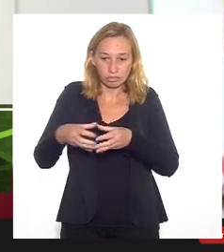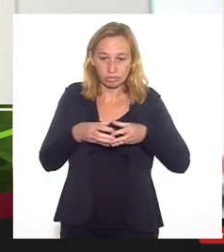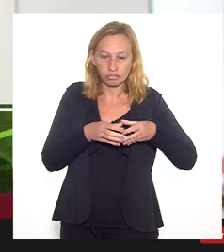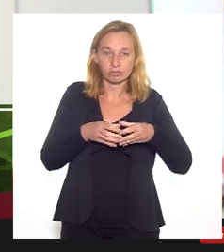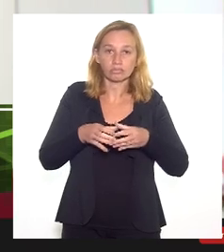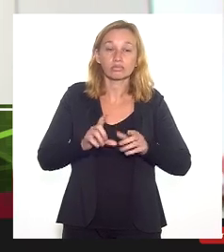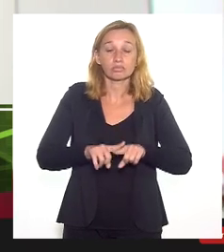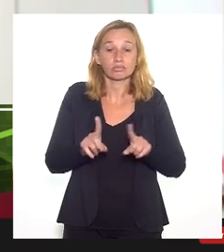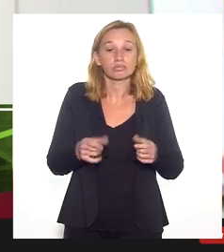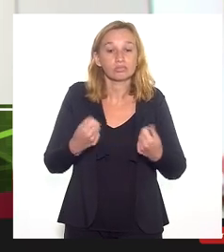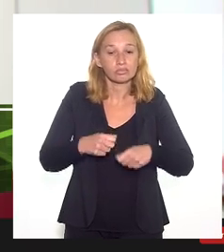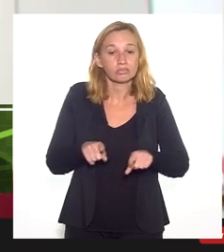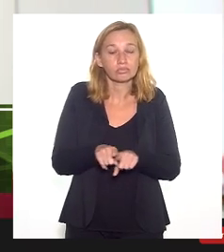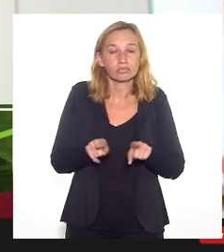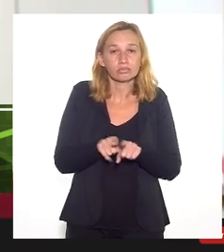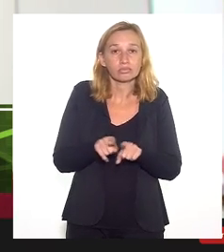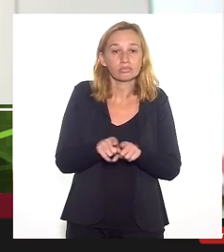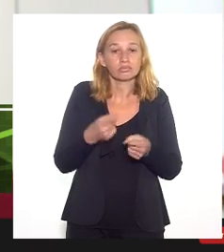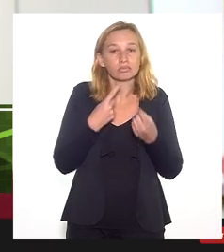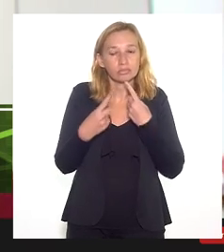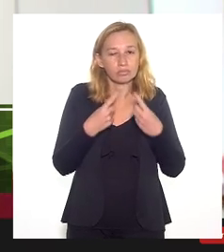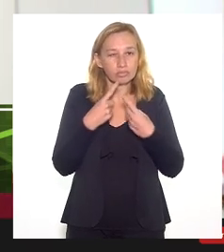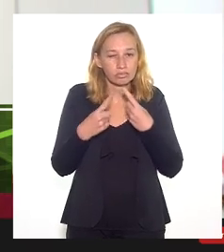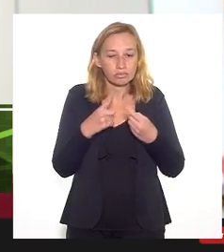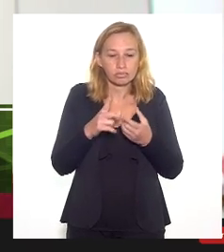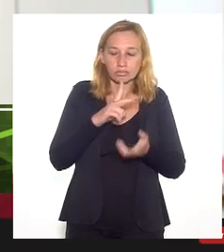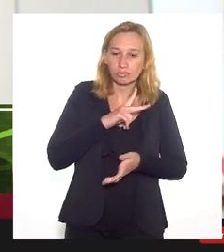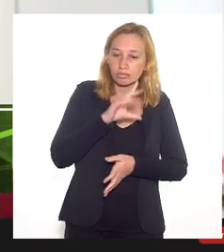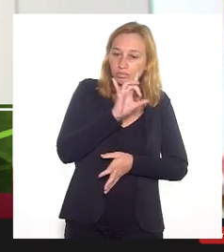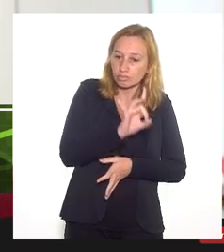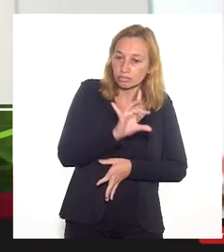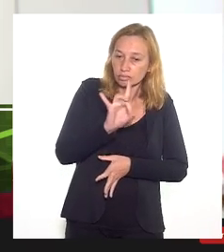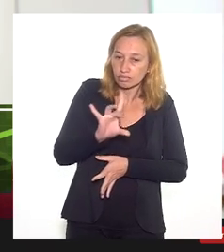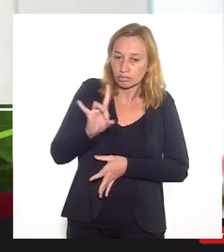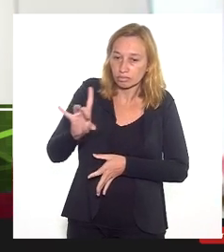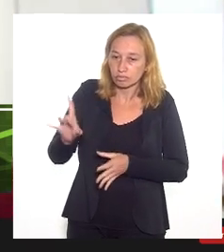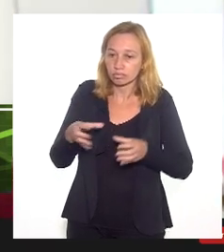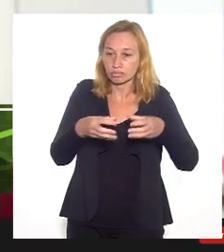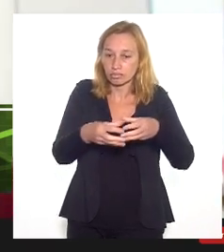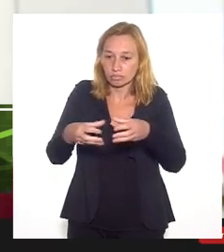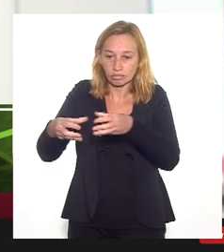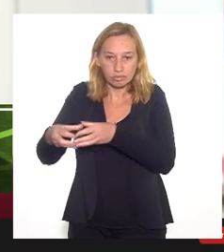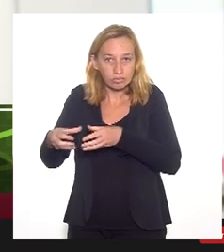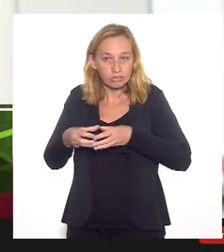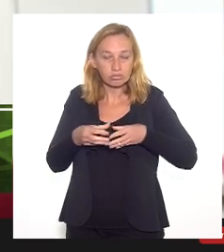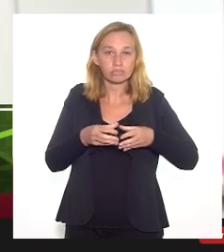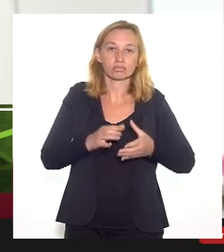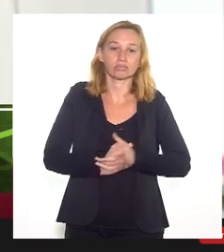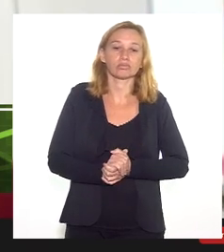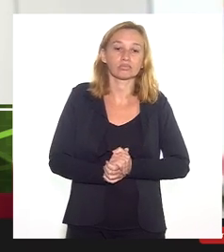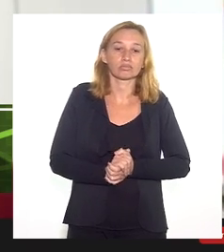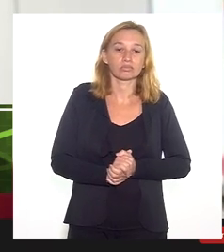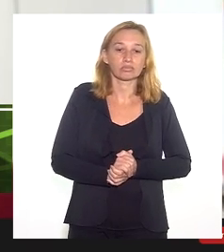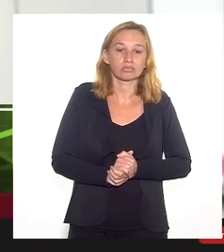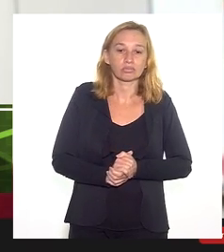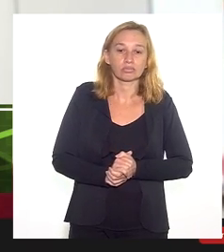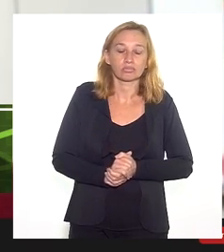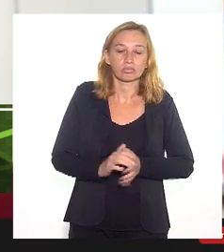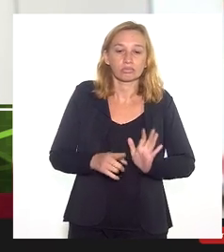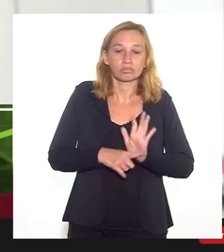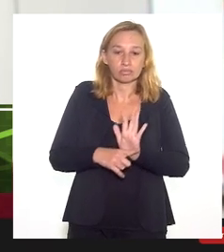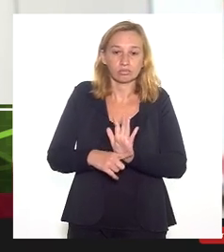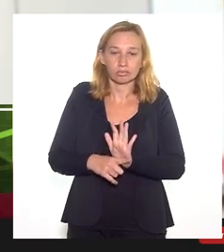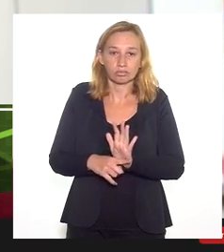mas é necessário também que a gente destrincha as particularidades de cada setor de cada categoria para lidar com essas perdas